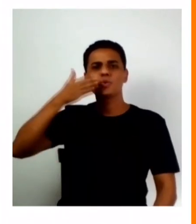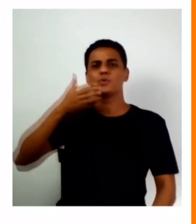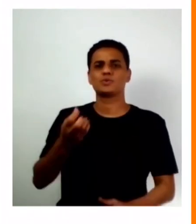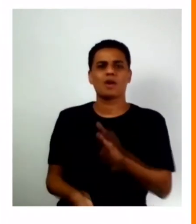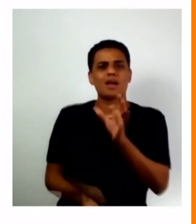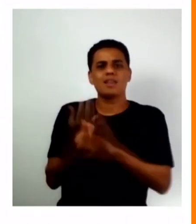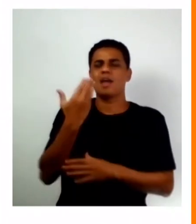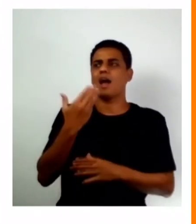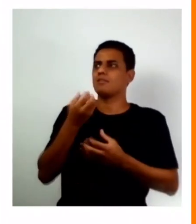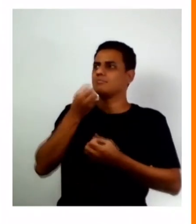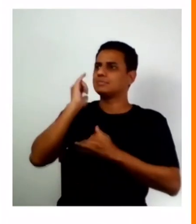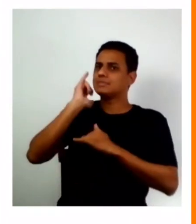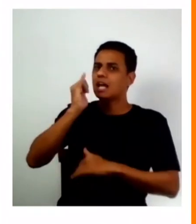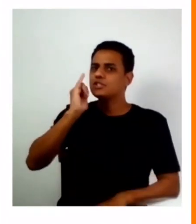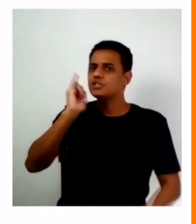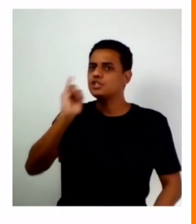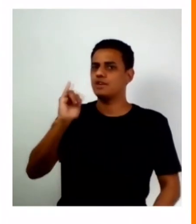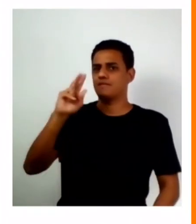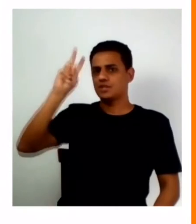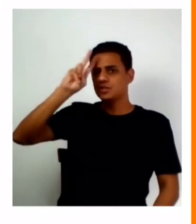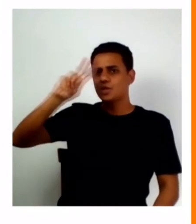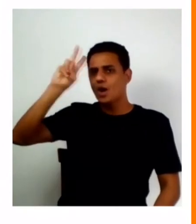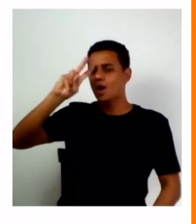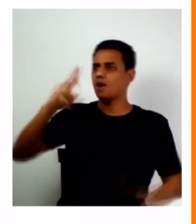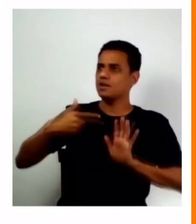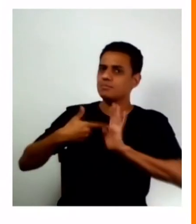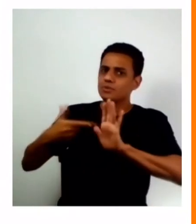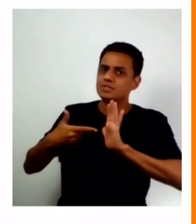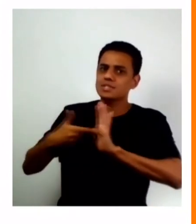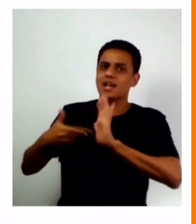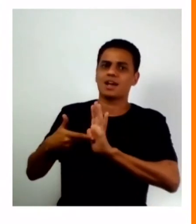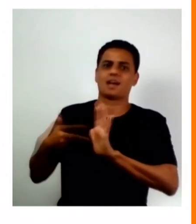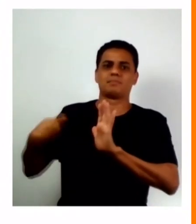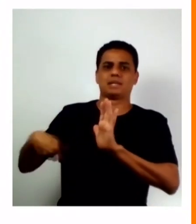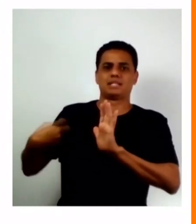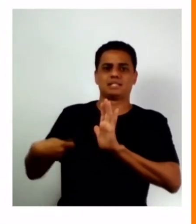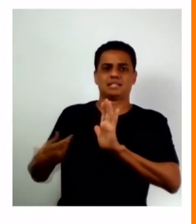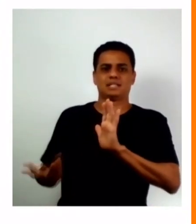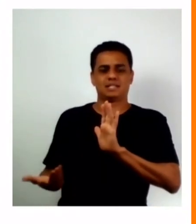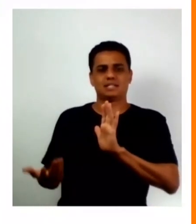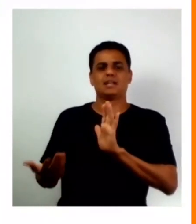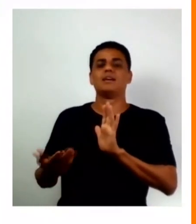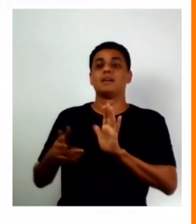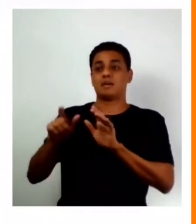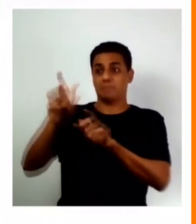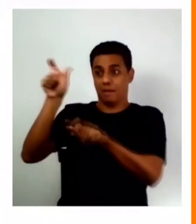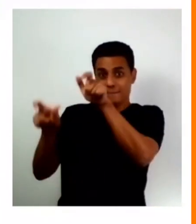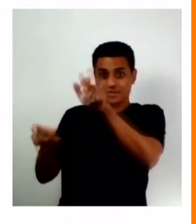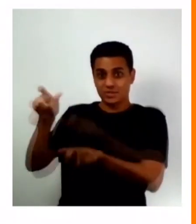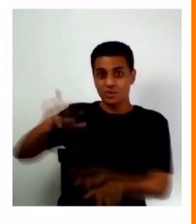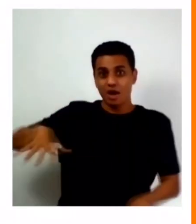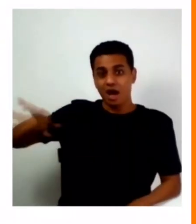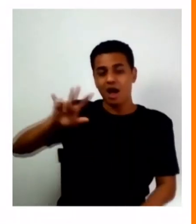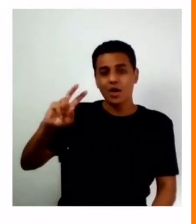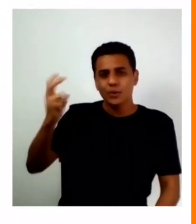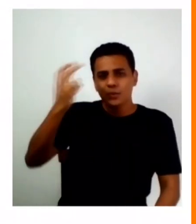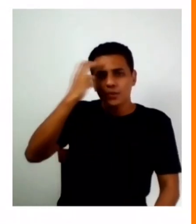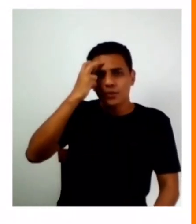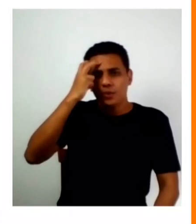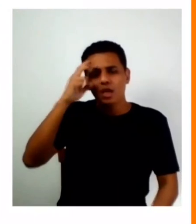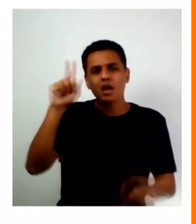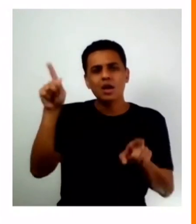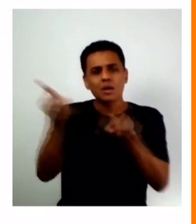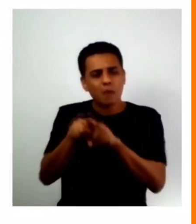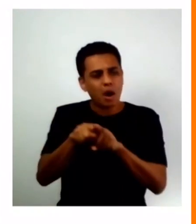tem que criar uma imagem para que para para gente da cultura se implique no trabalho